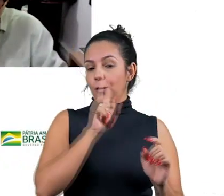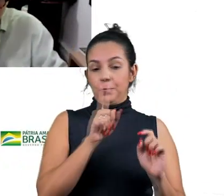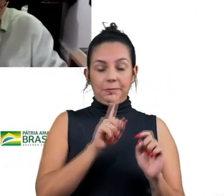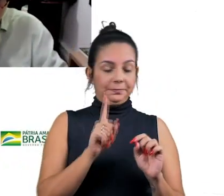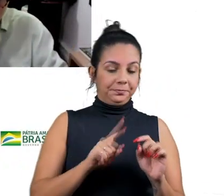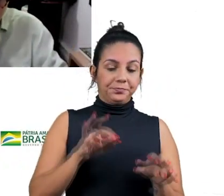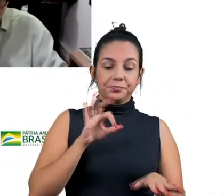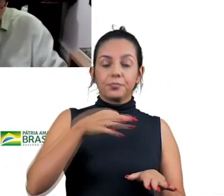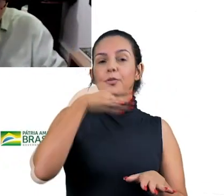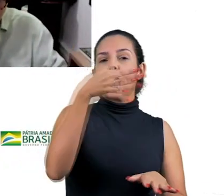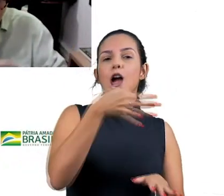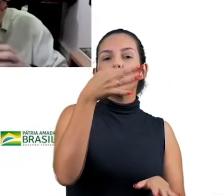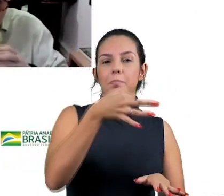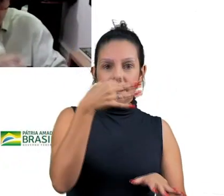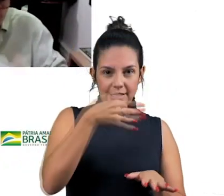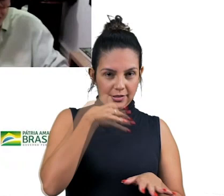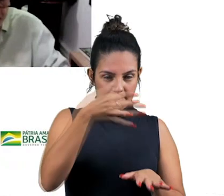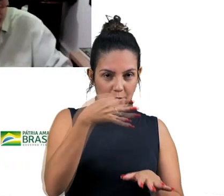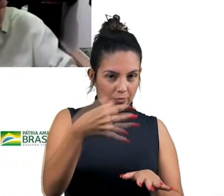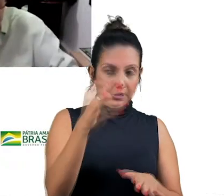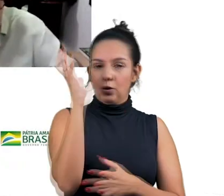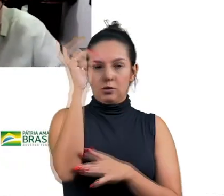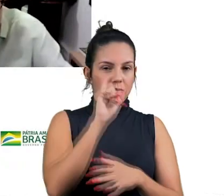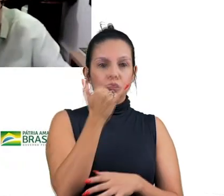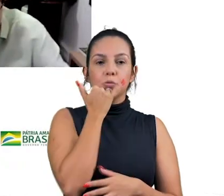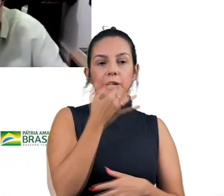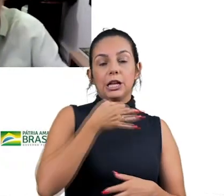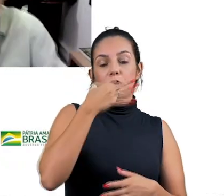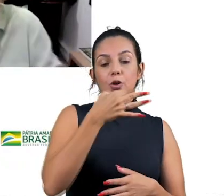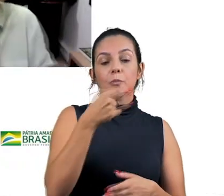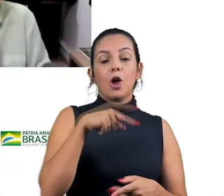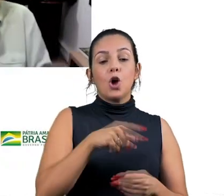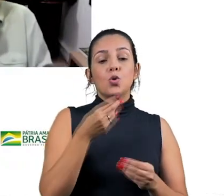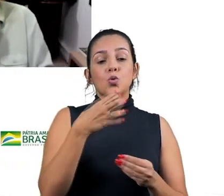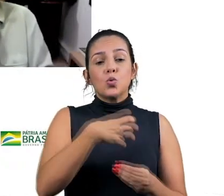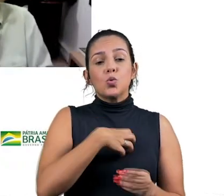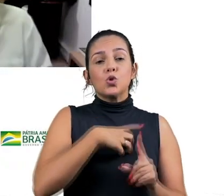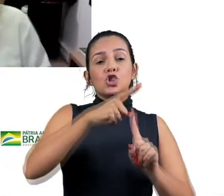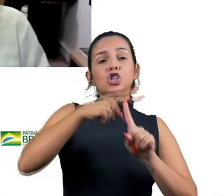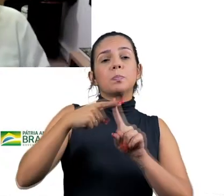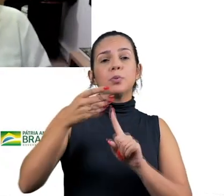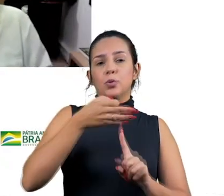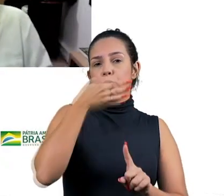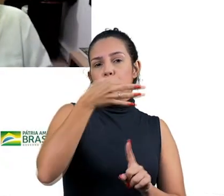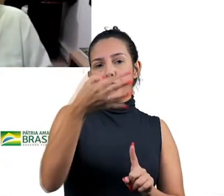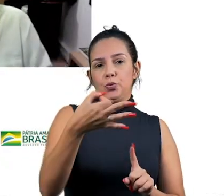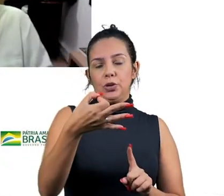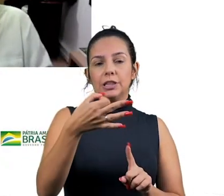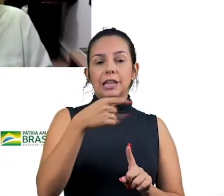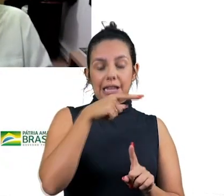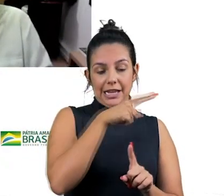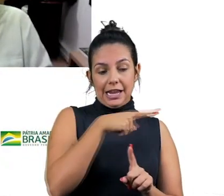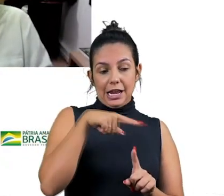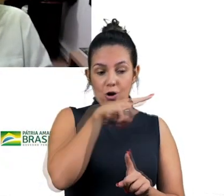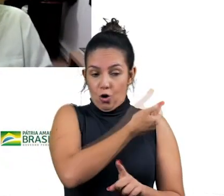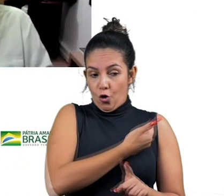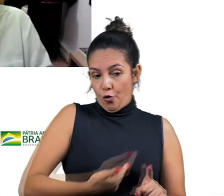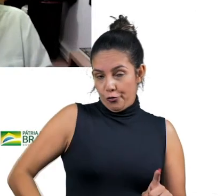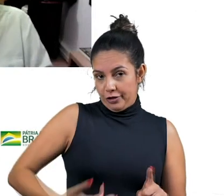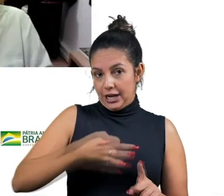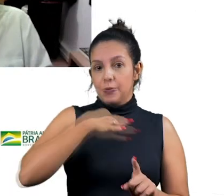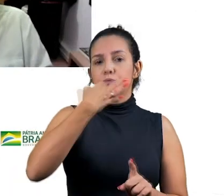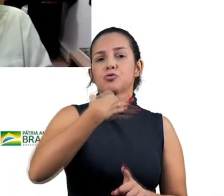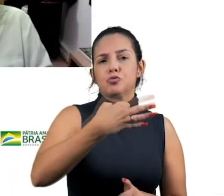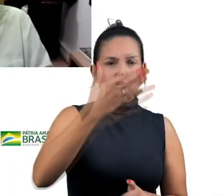natureza dos argumentos que levaram os governantes incidentais ao poder foram, de certa